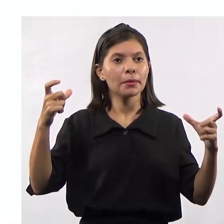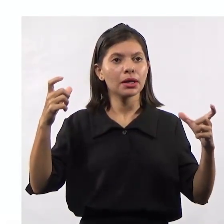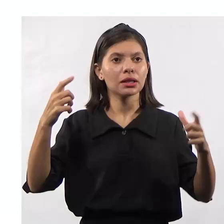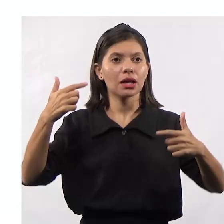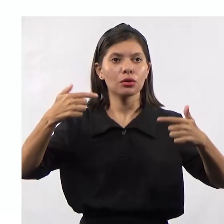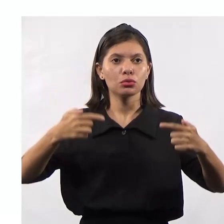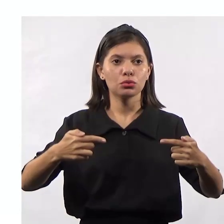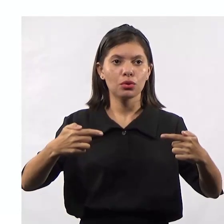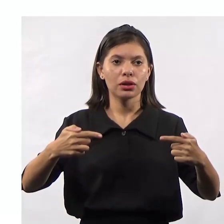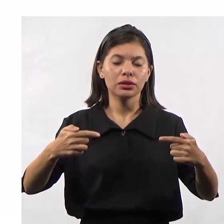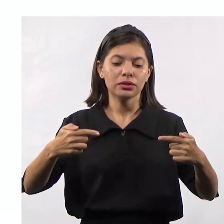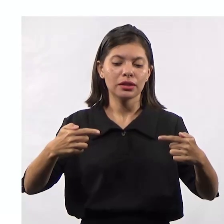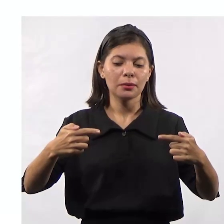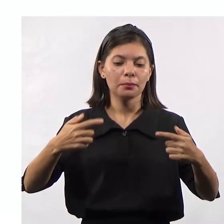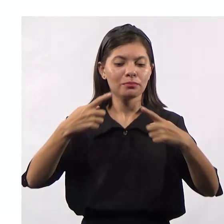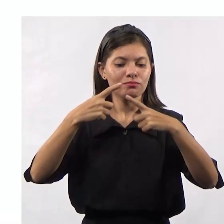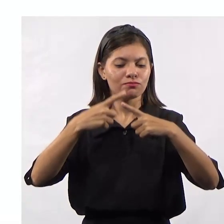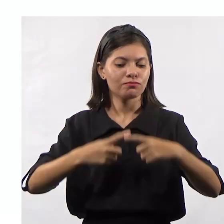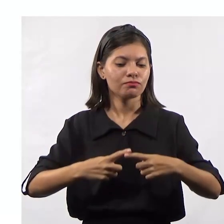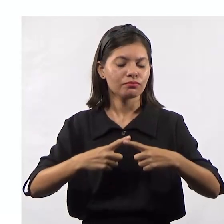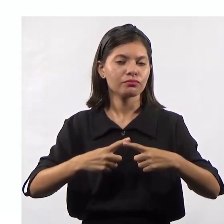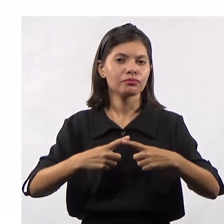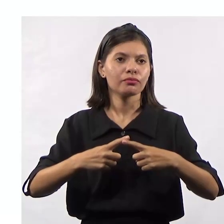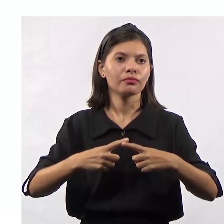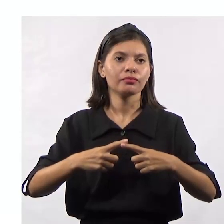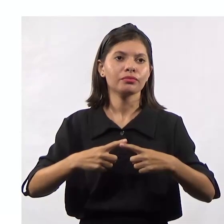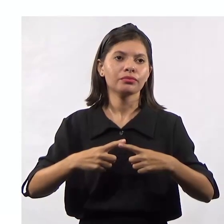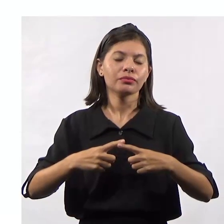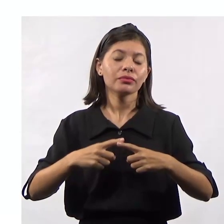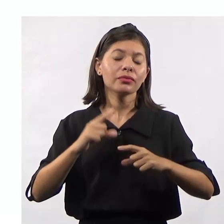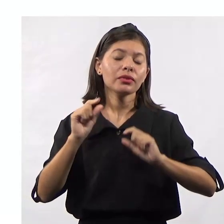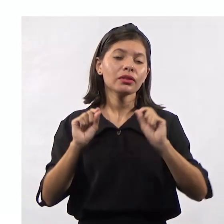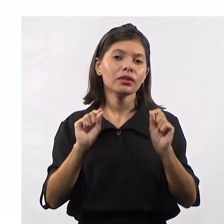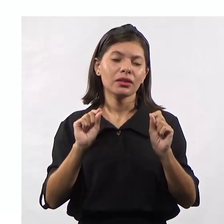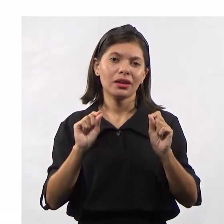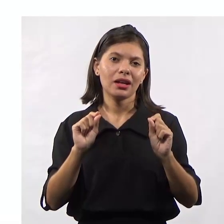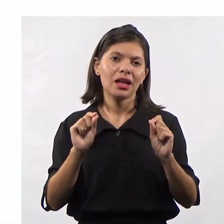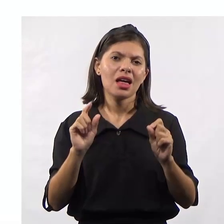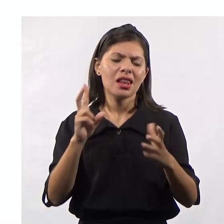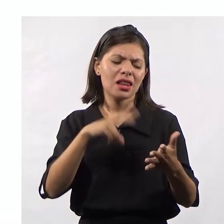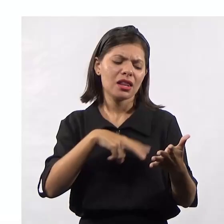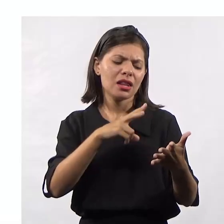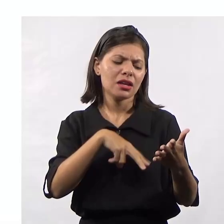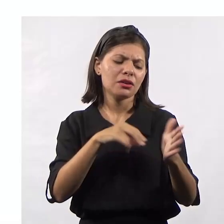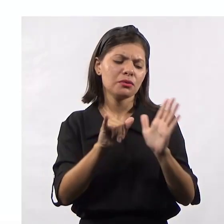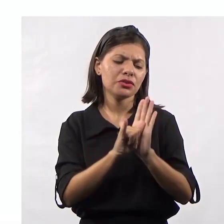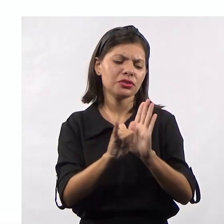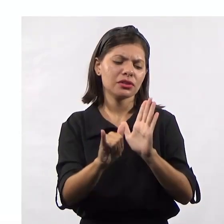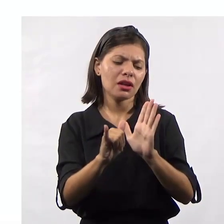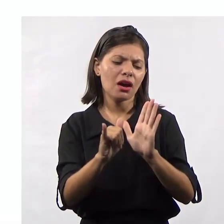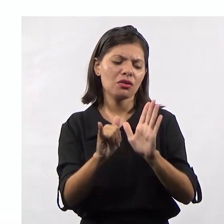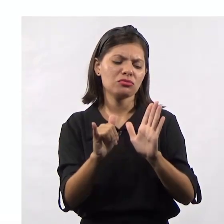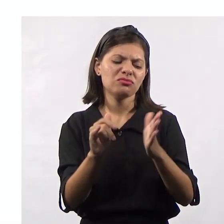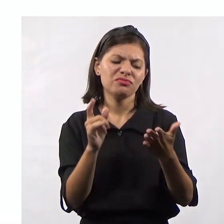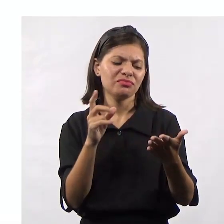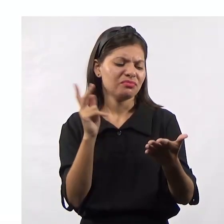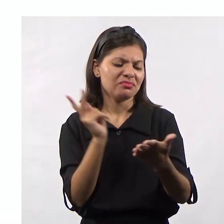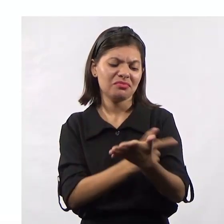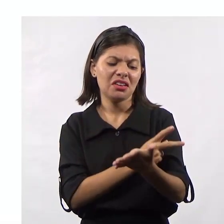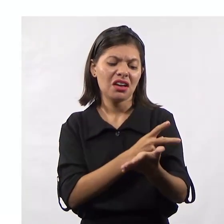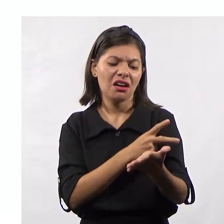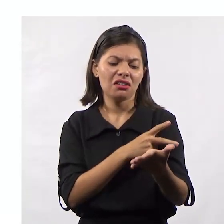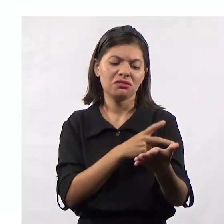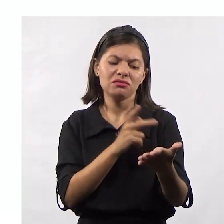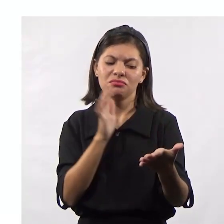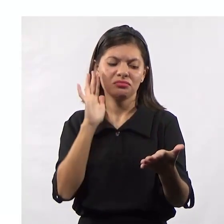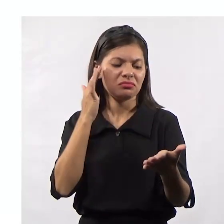a concorrência no sentido de competitividade. Tá, li o edital, não concordei. Posso impugnar?